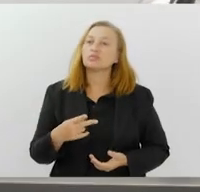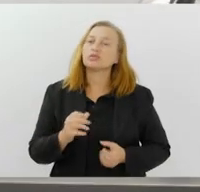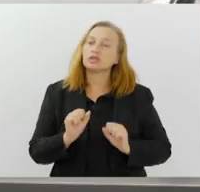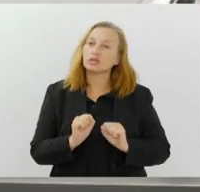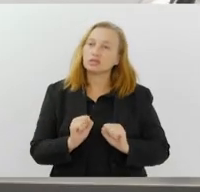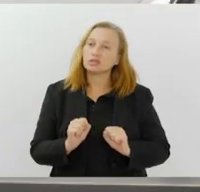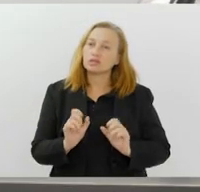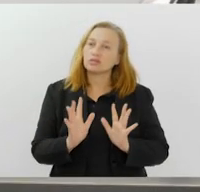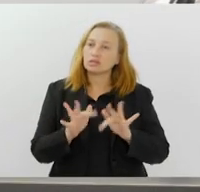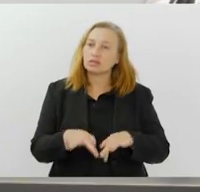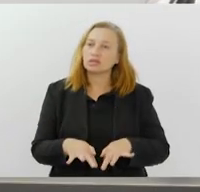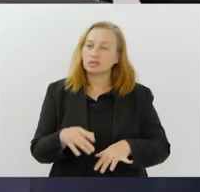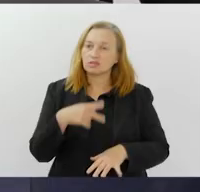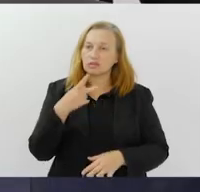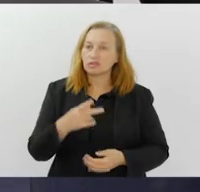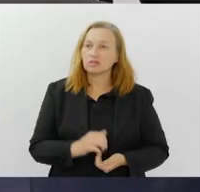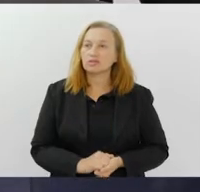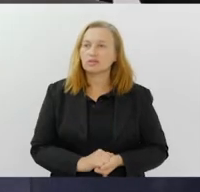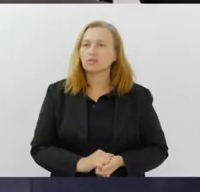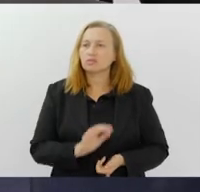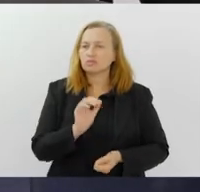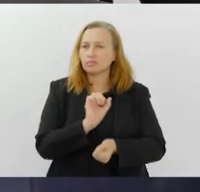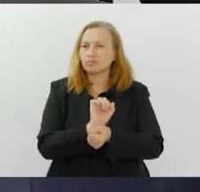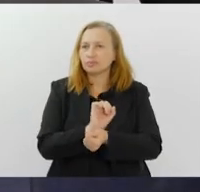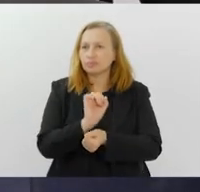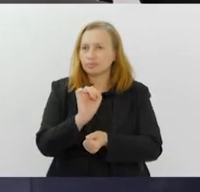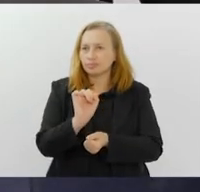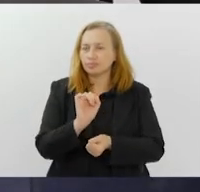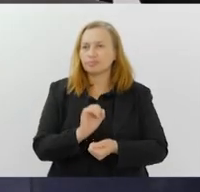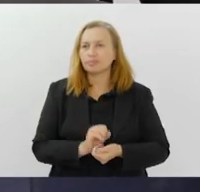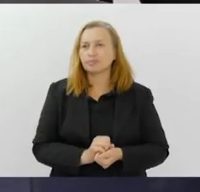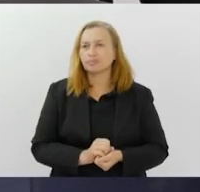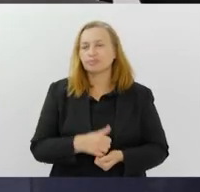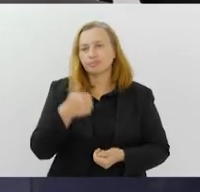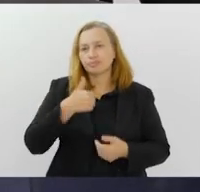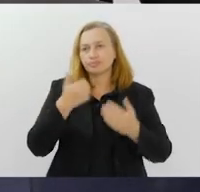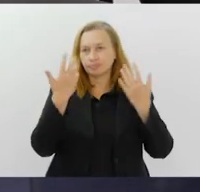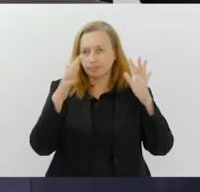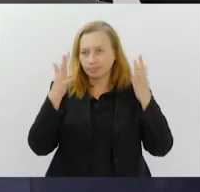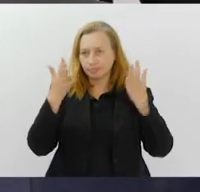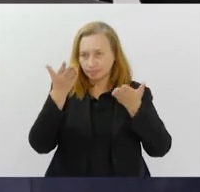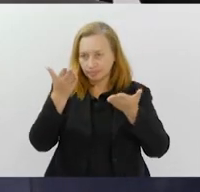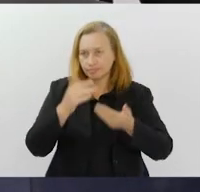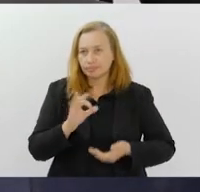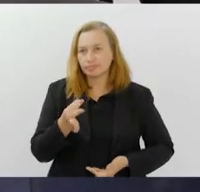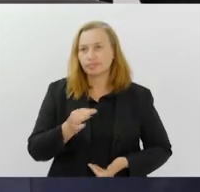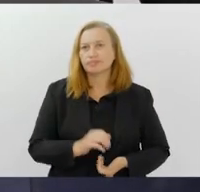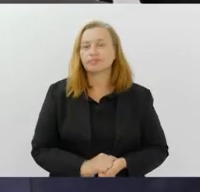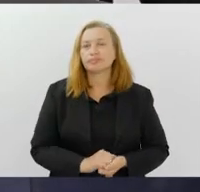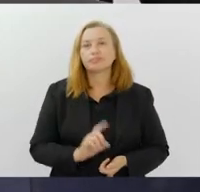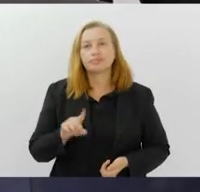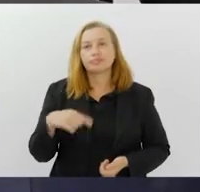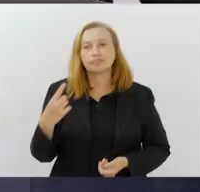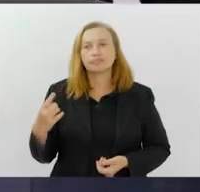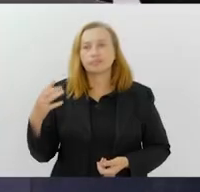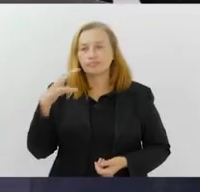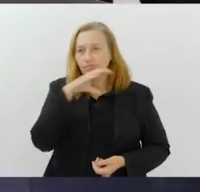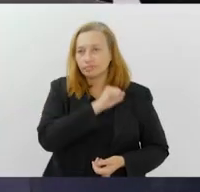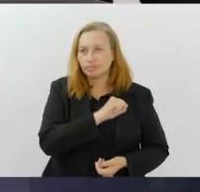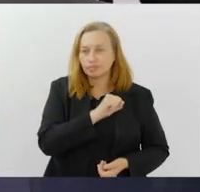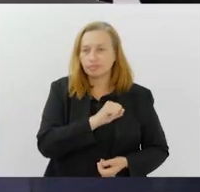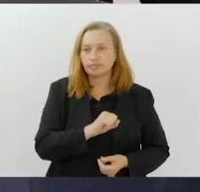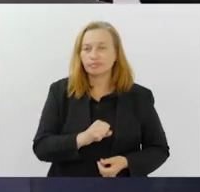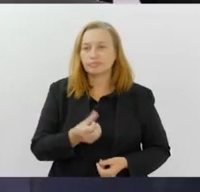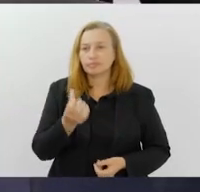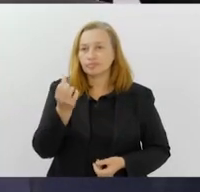finalizar minha fala só só um Pera aí primeiro os aplausos devidos depois rapidamente sobre esse